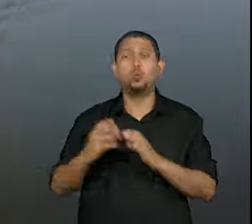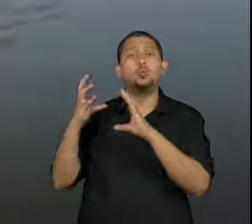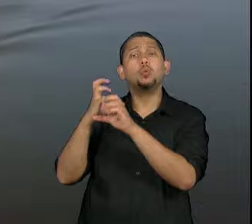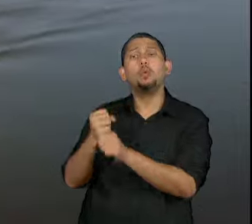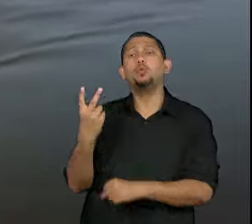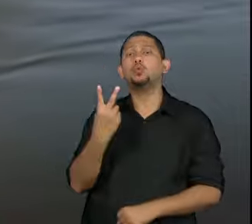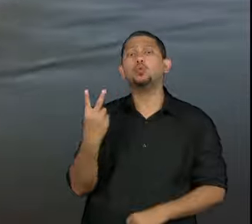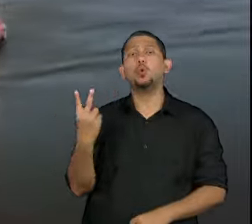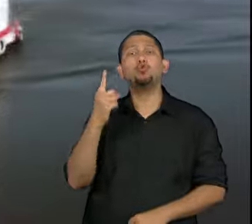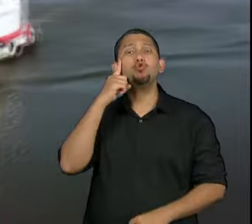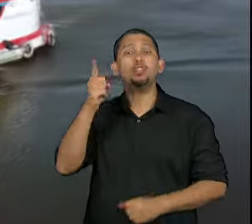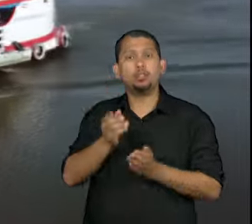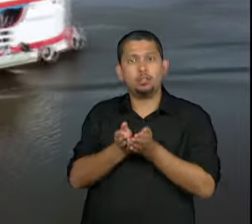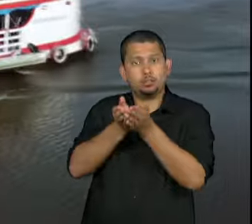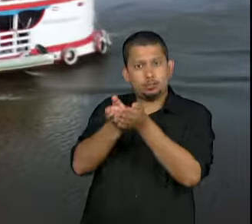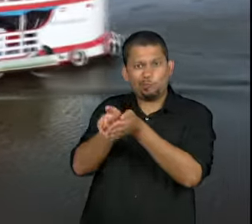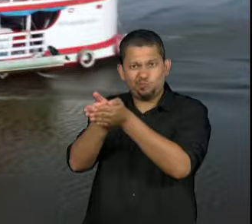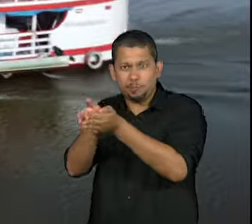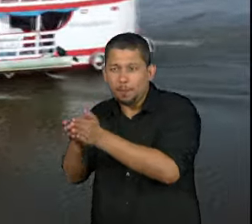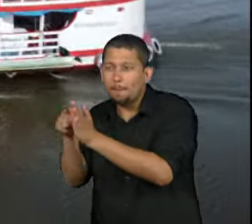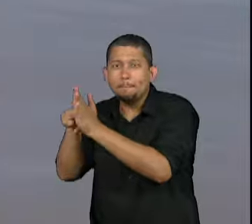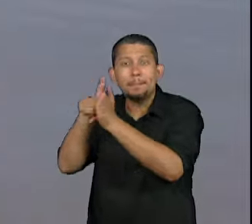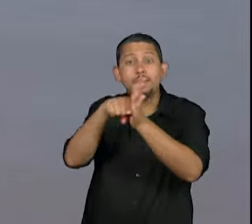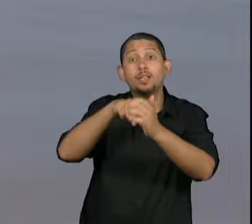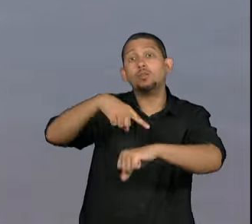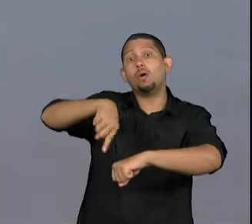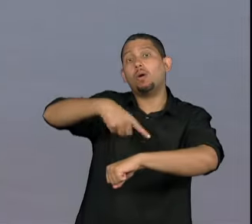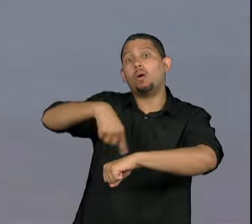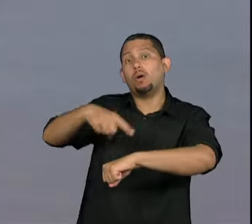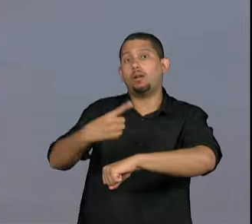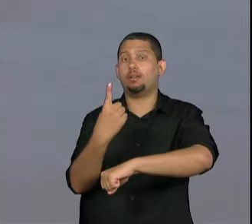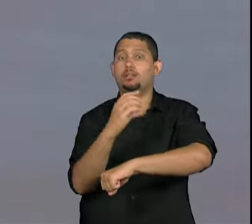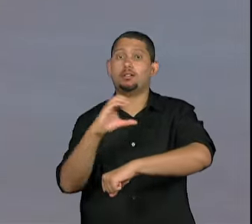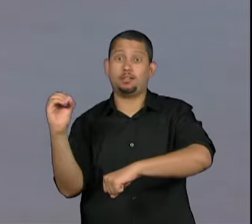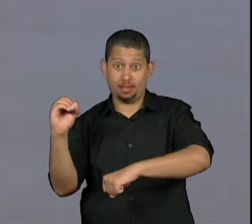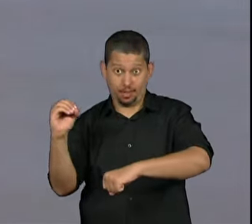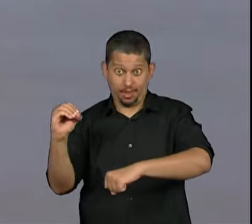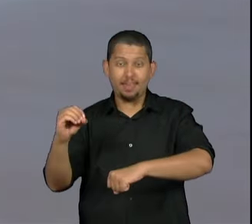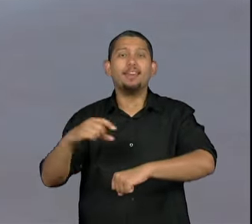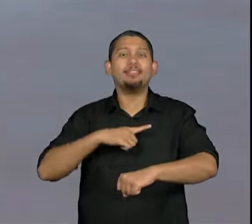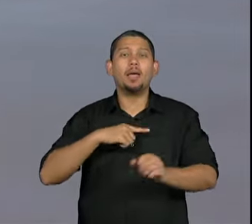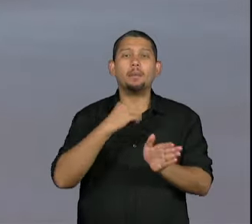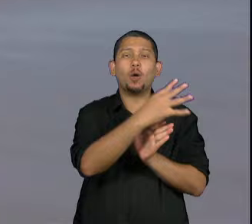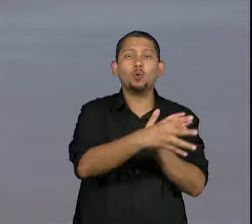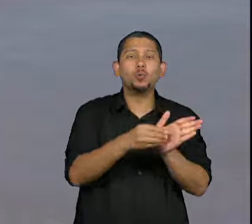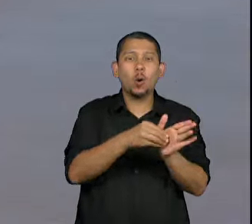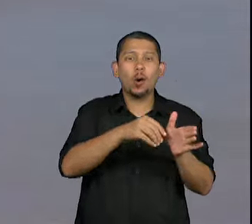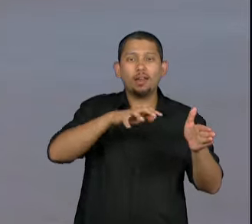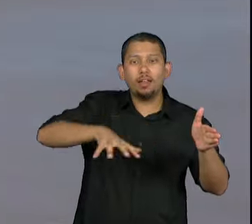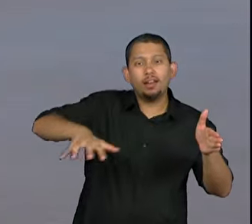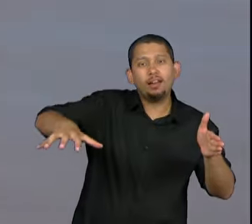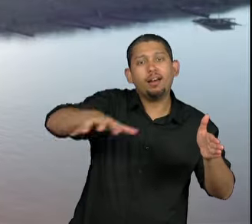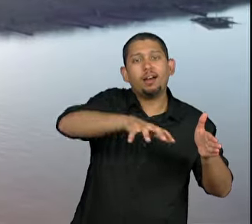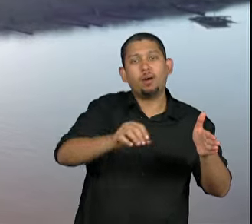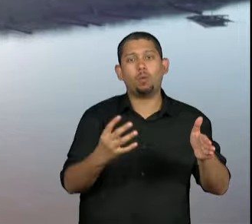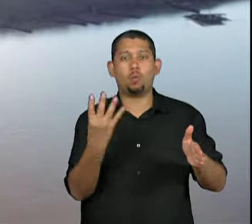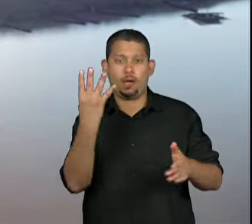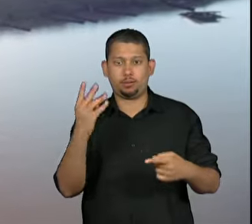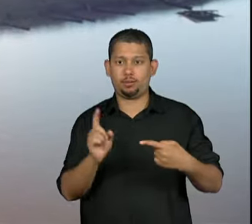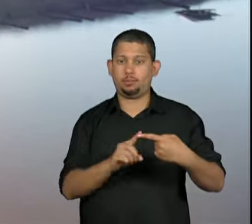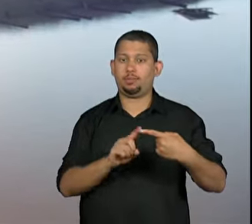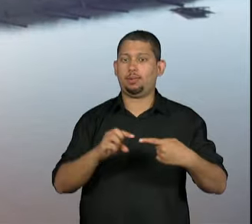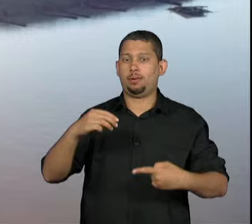bordo, totalizando 100 horas de pesquisas em 4 regiões da bacia amazônica. A primeira delas,